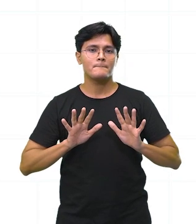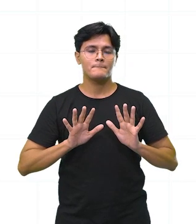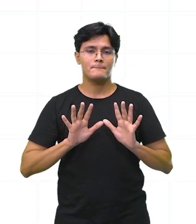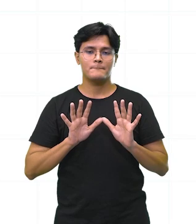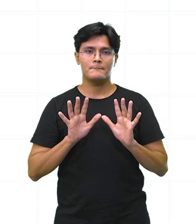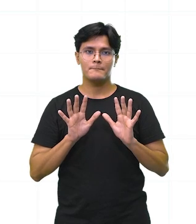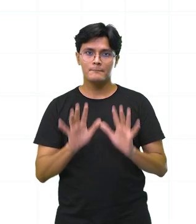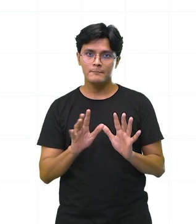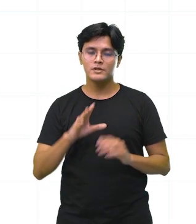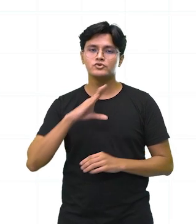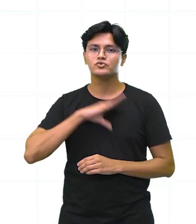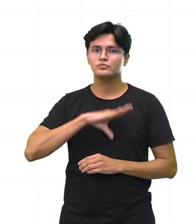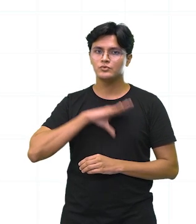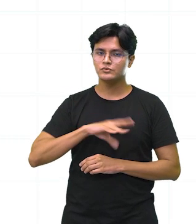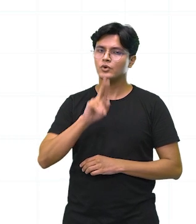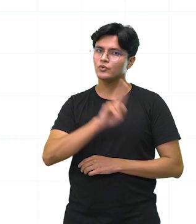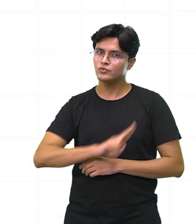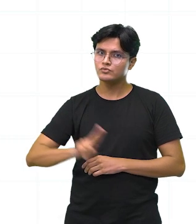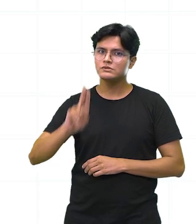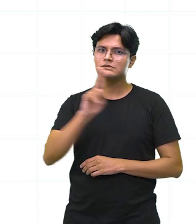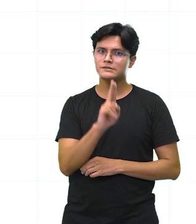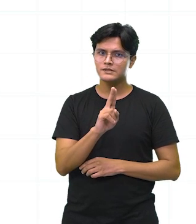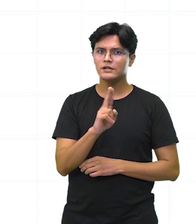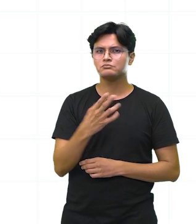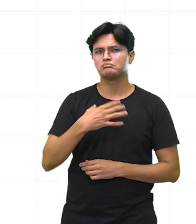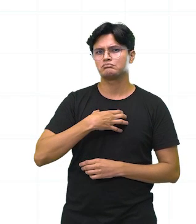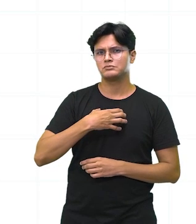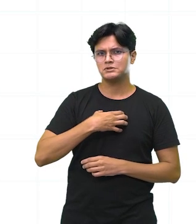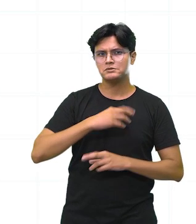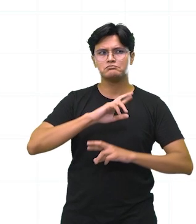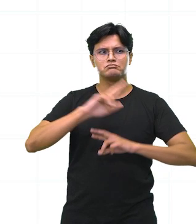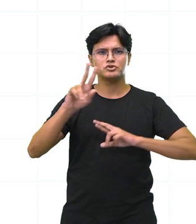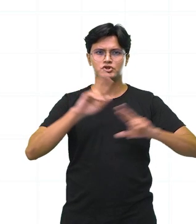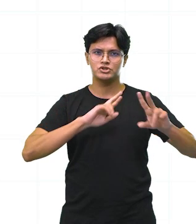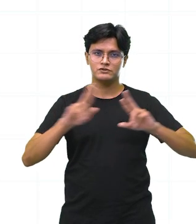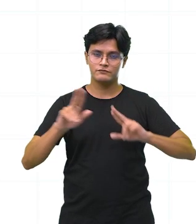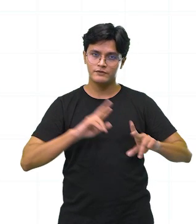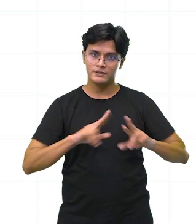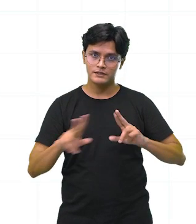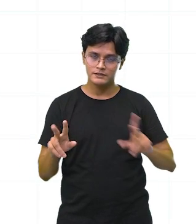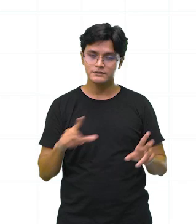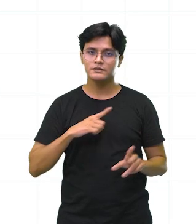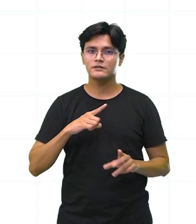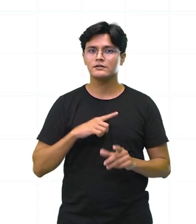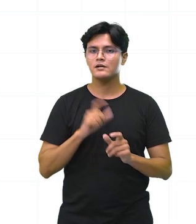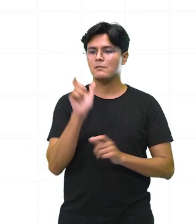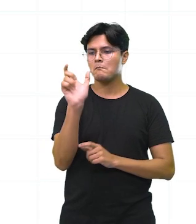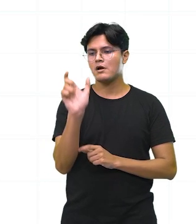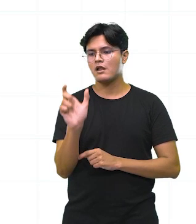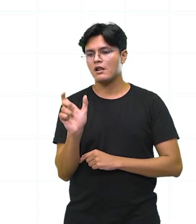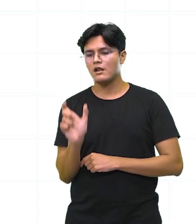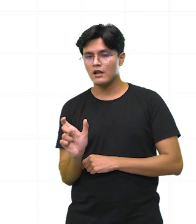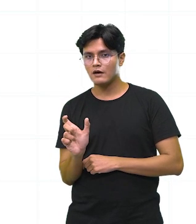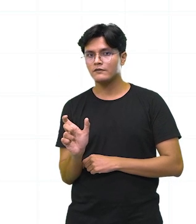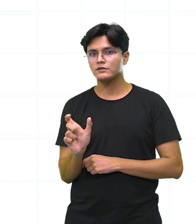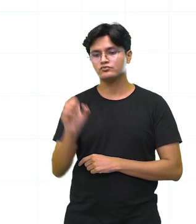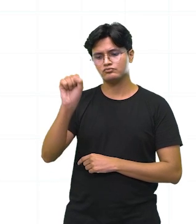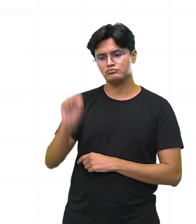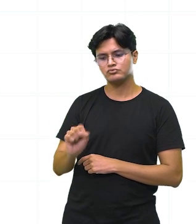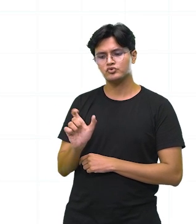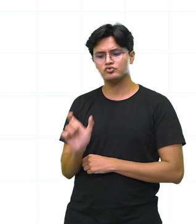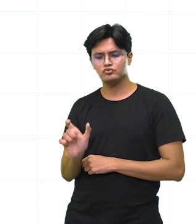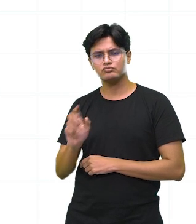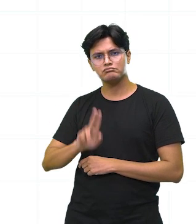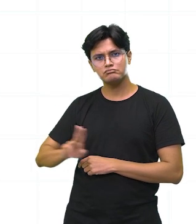o português é utilizado de forma diferente né são não é do mesmo jeito nós temos palavras que são utilizadas no sul de uma forma no